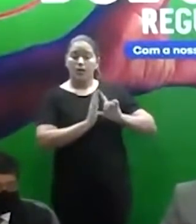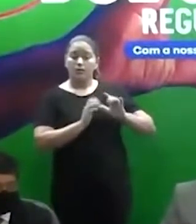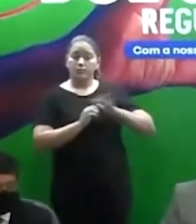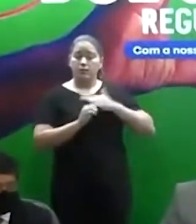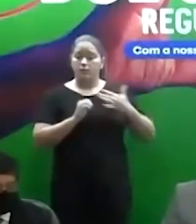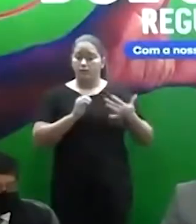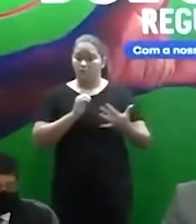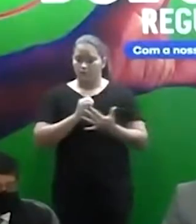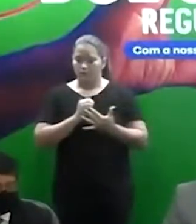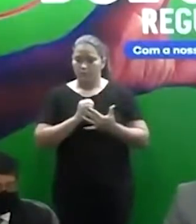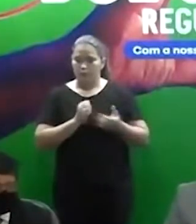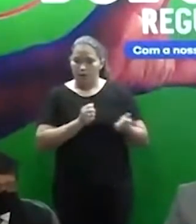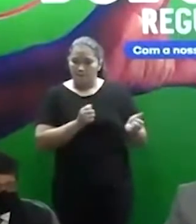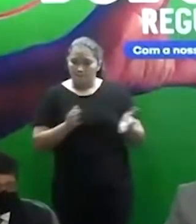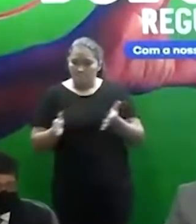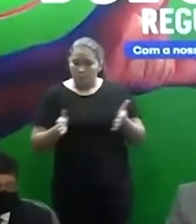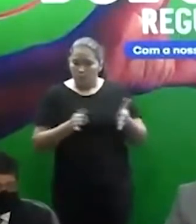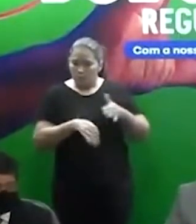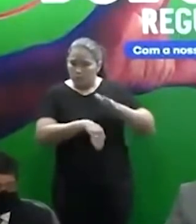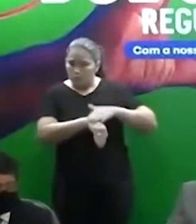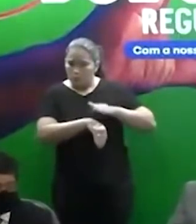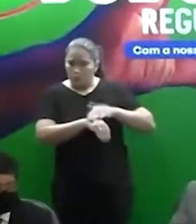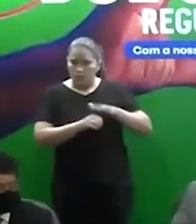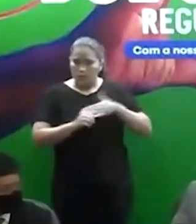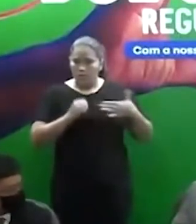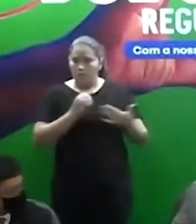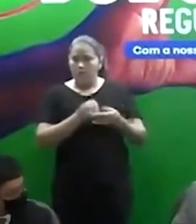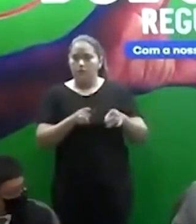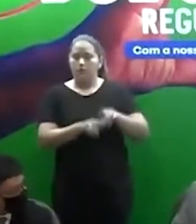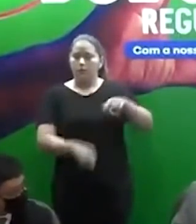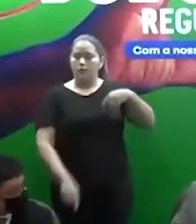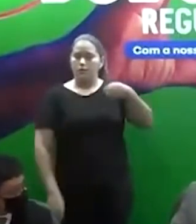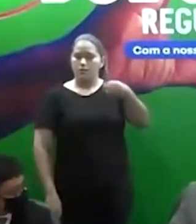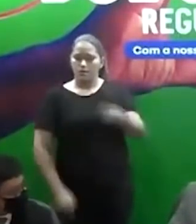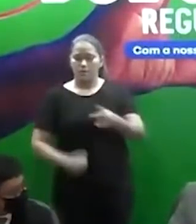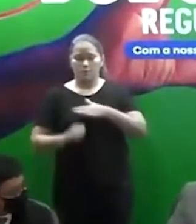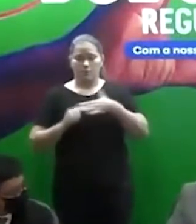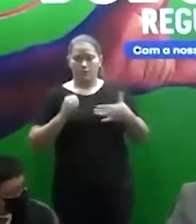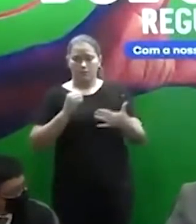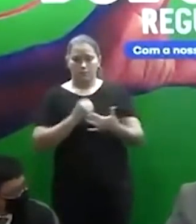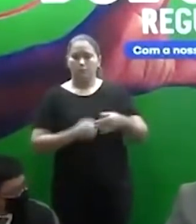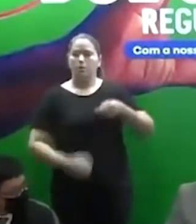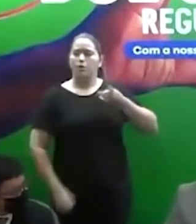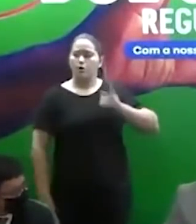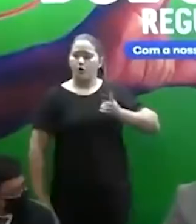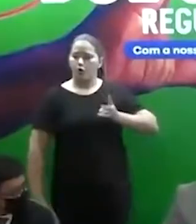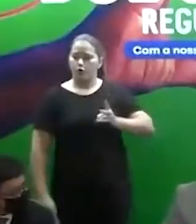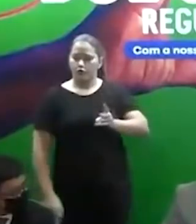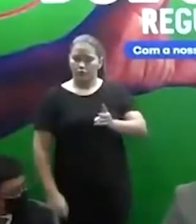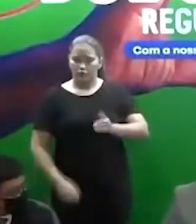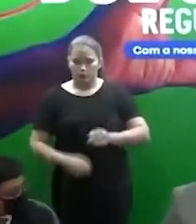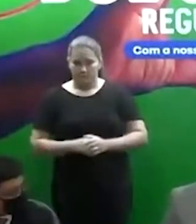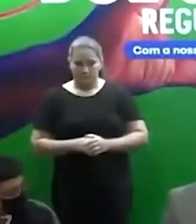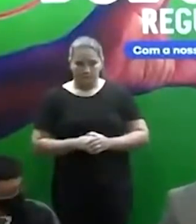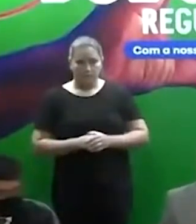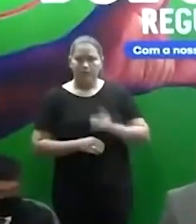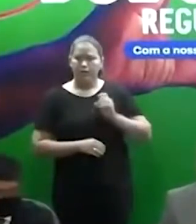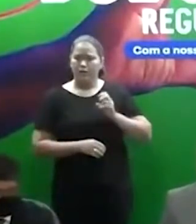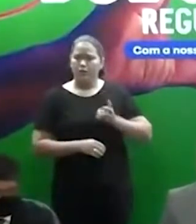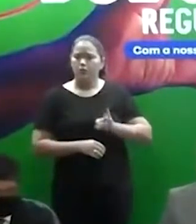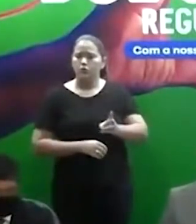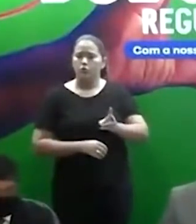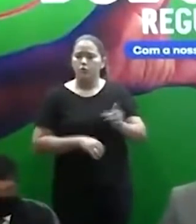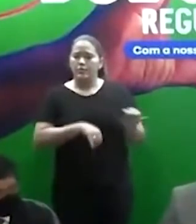pandemia, durante a pandemia e após a pandemia, ela continuará no centro